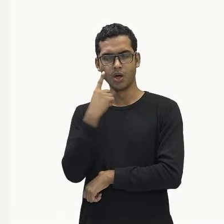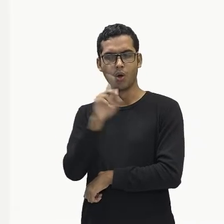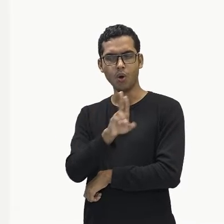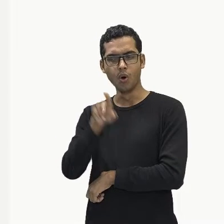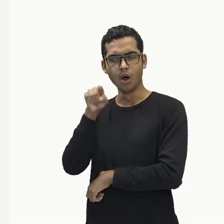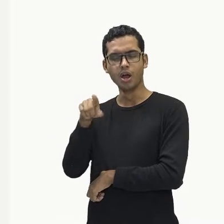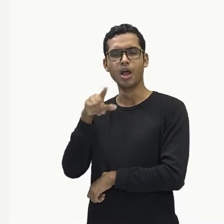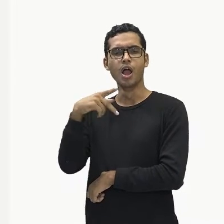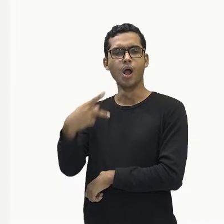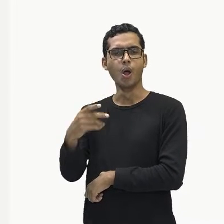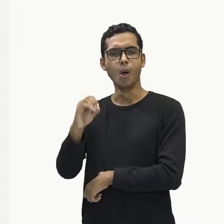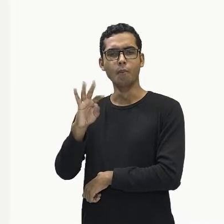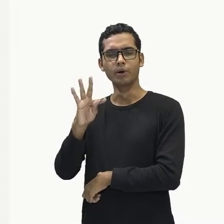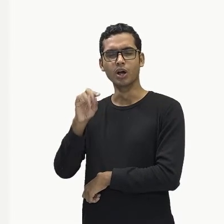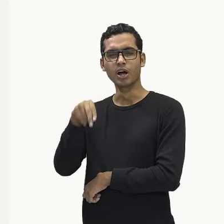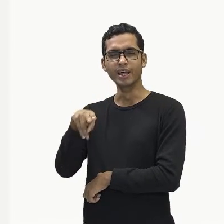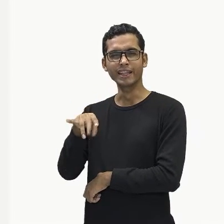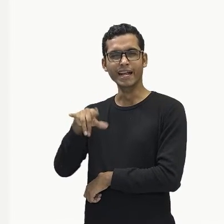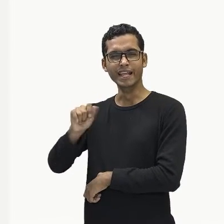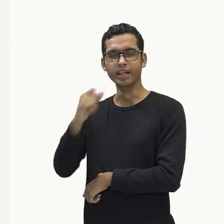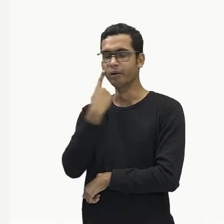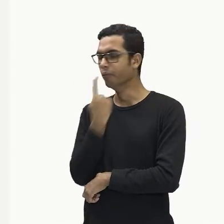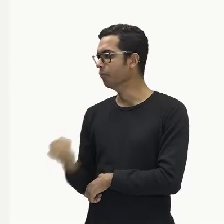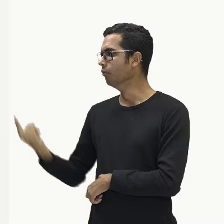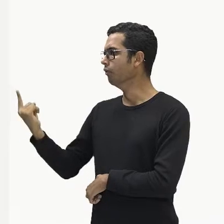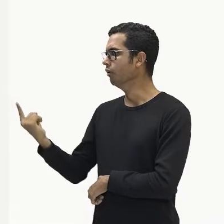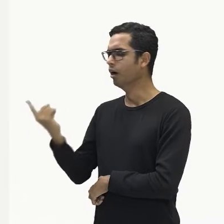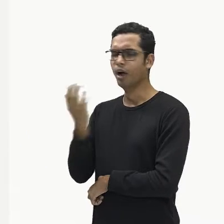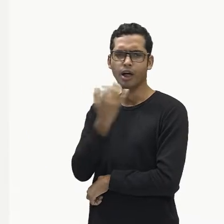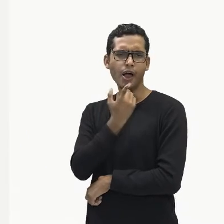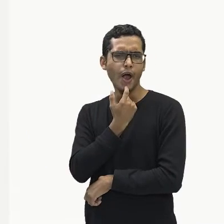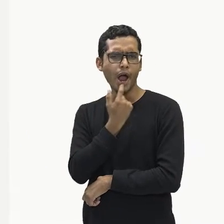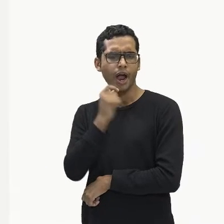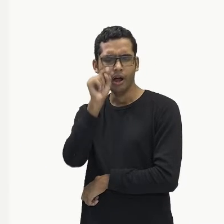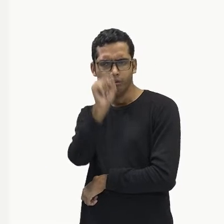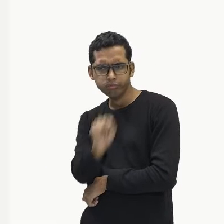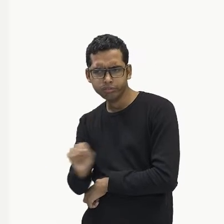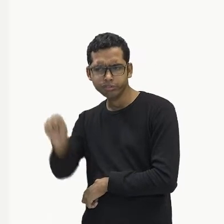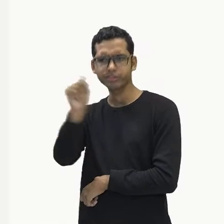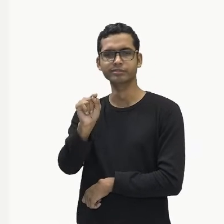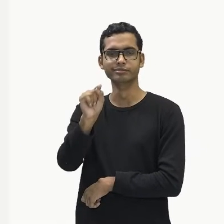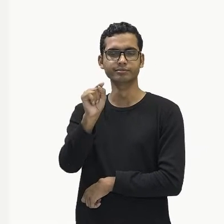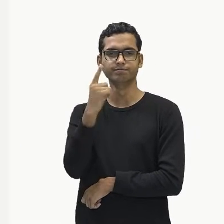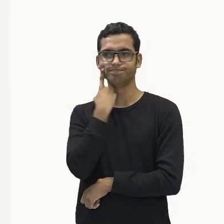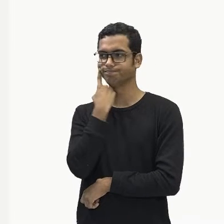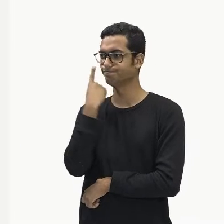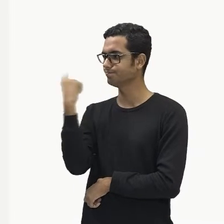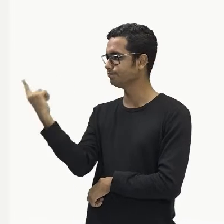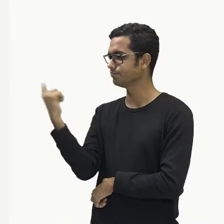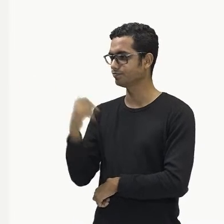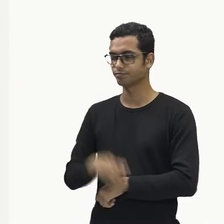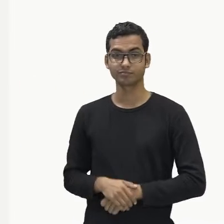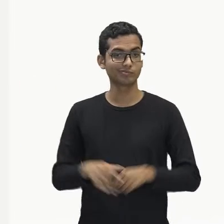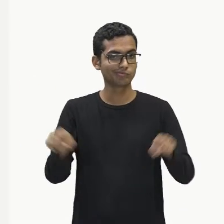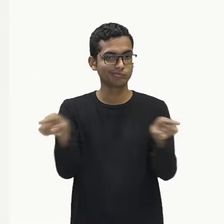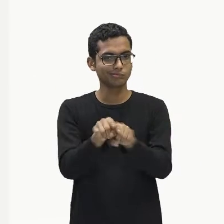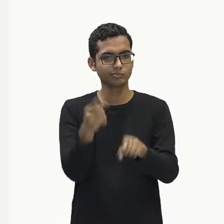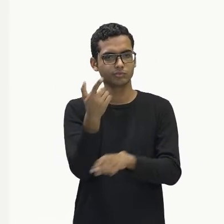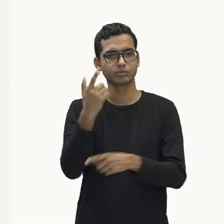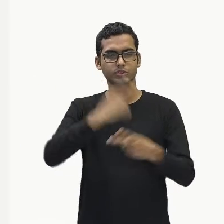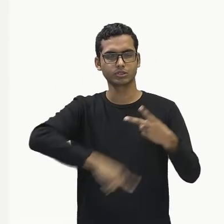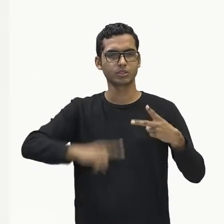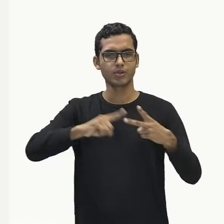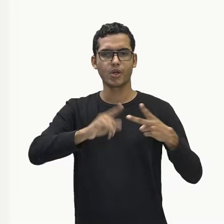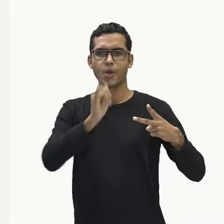chama de potência. Ok? Lembre bem dessa diferença aí. O nosso próximo